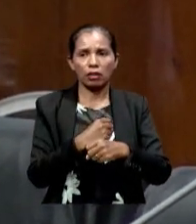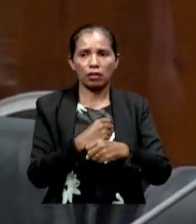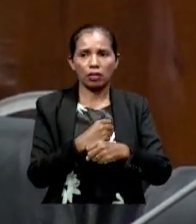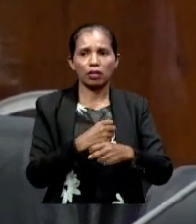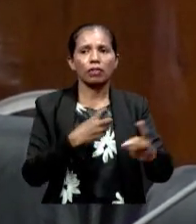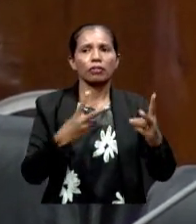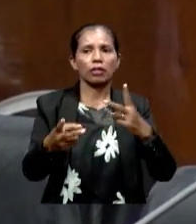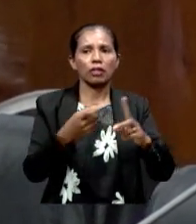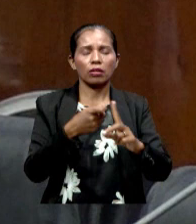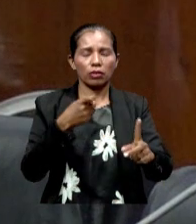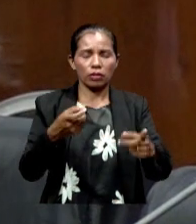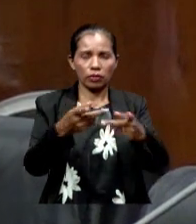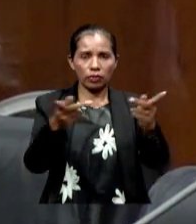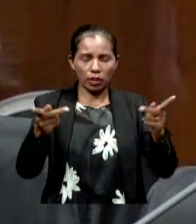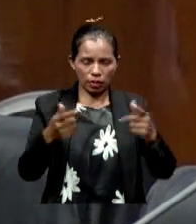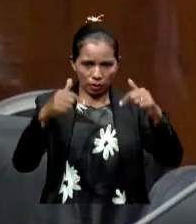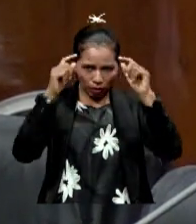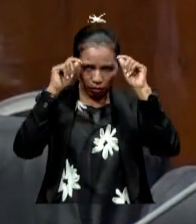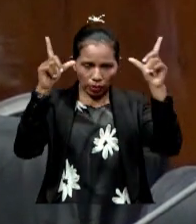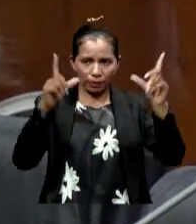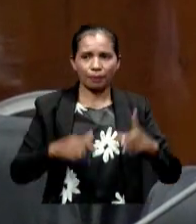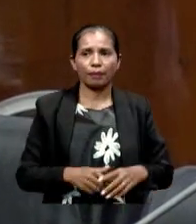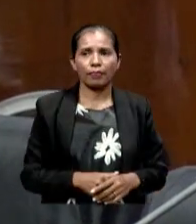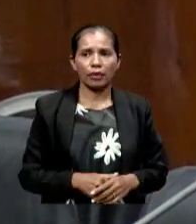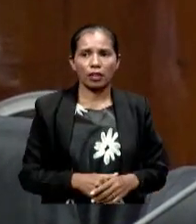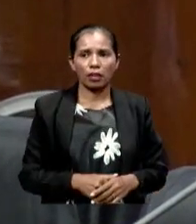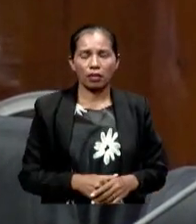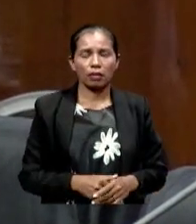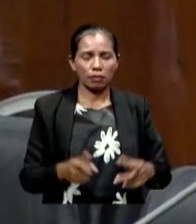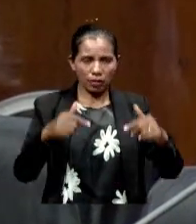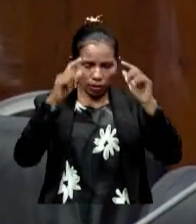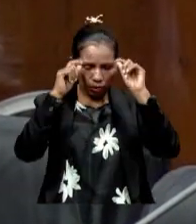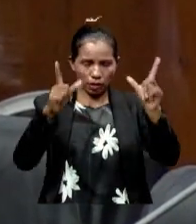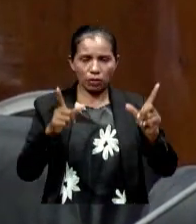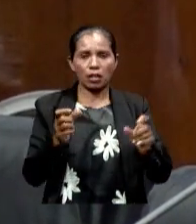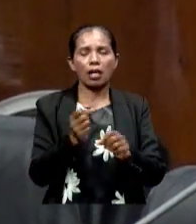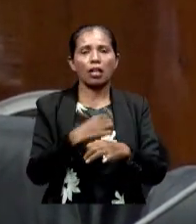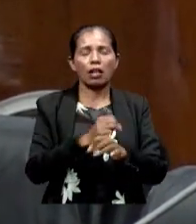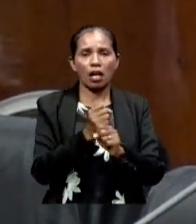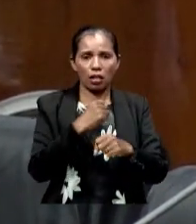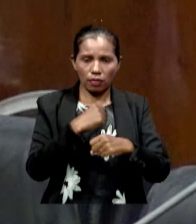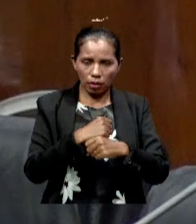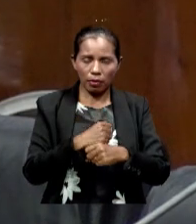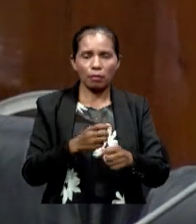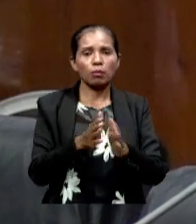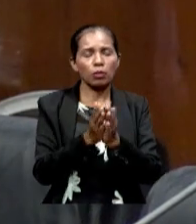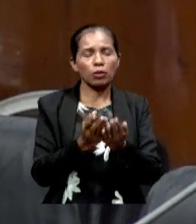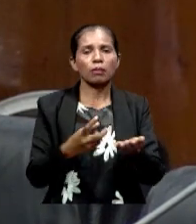viagem, eu sei, fato, eu não mais falo Timor. Mais Timor, para ele tratar, falo passaporte fome. Agora, também